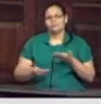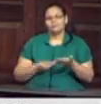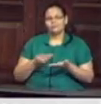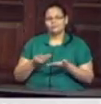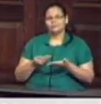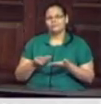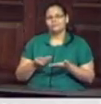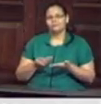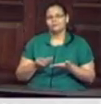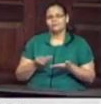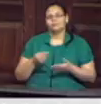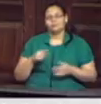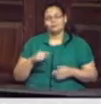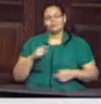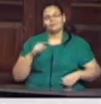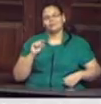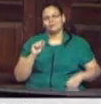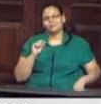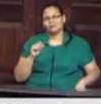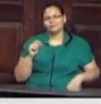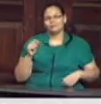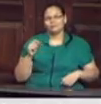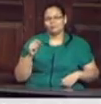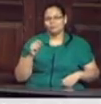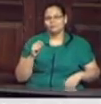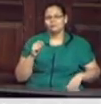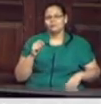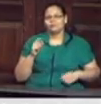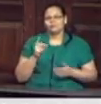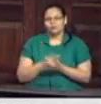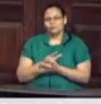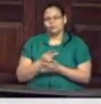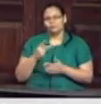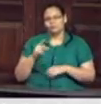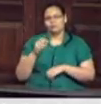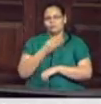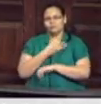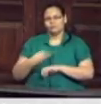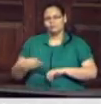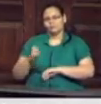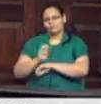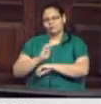mediando uma polêmica entre o governo do Estado e